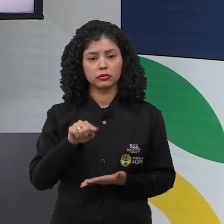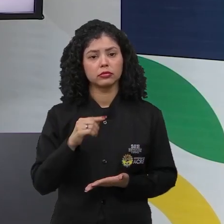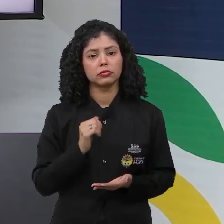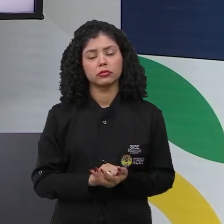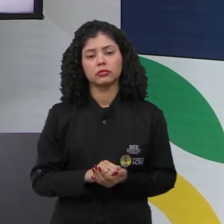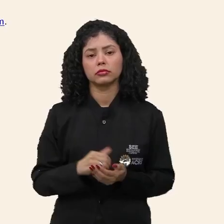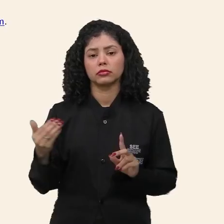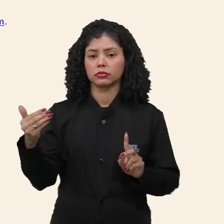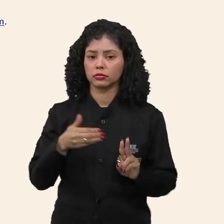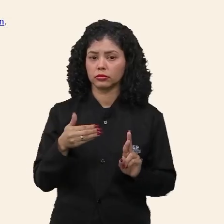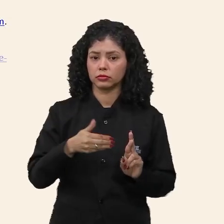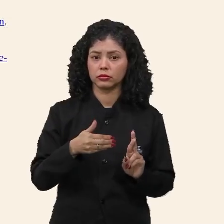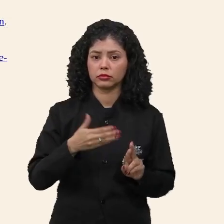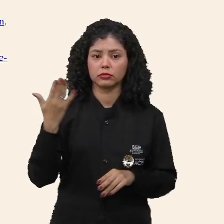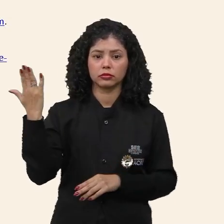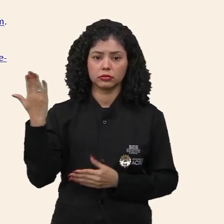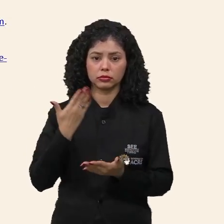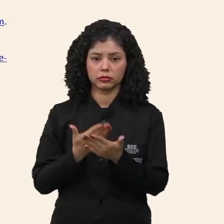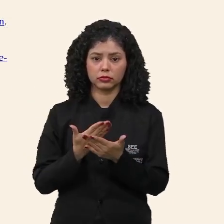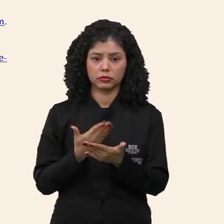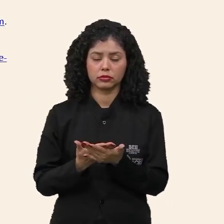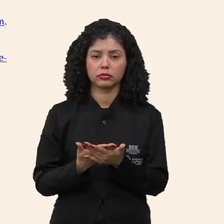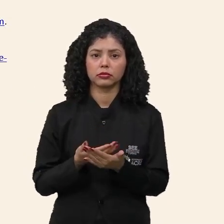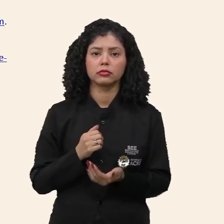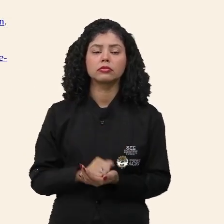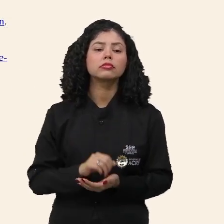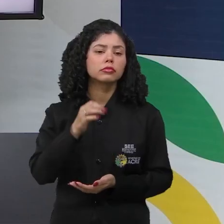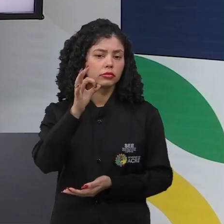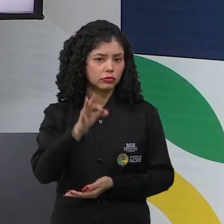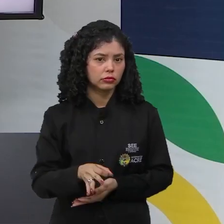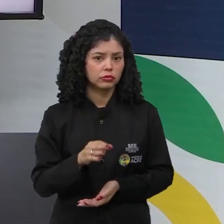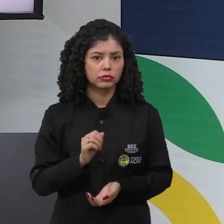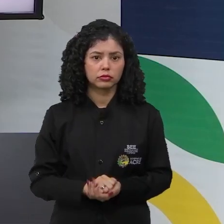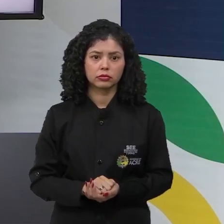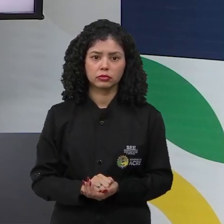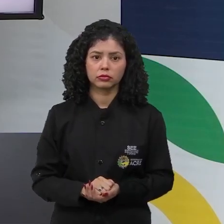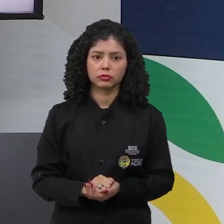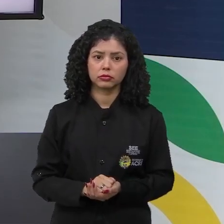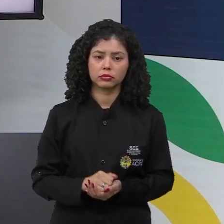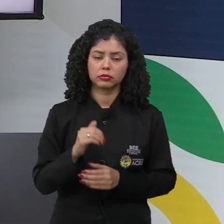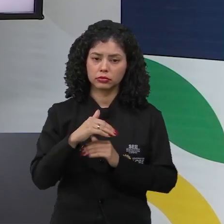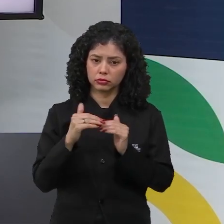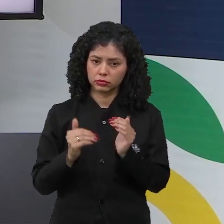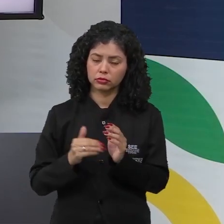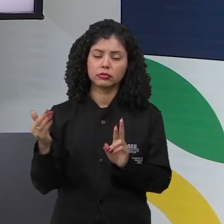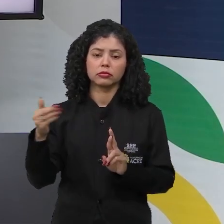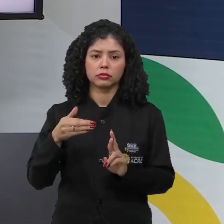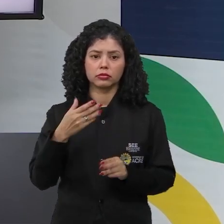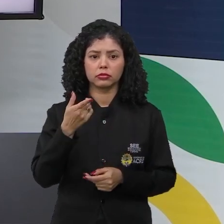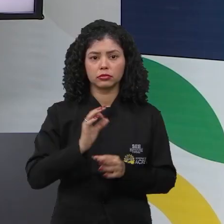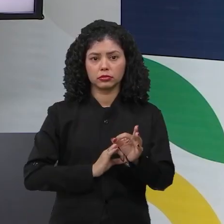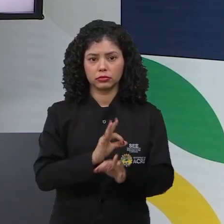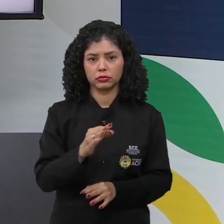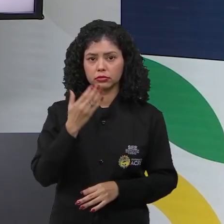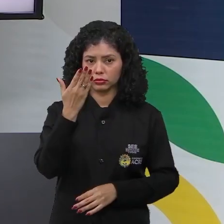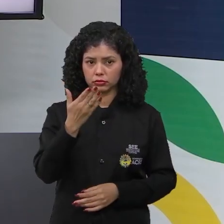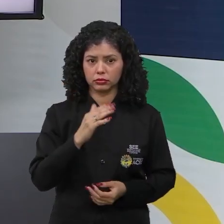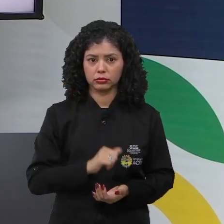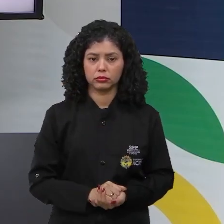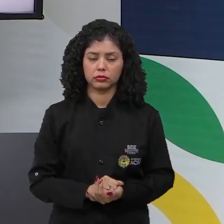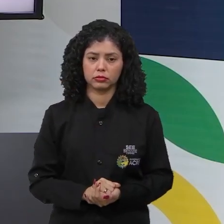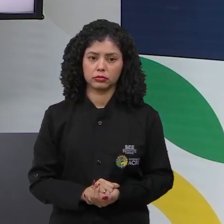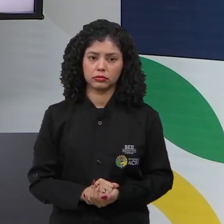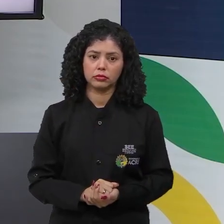nossas referências da nossa aula, direitinho, a aula toda referenciada, preparada para